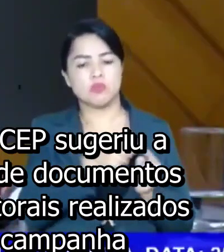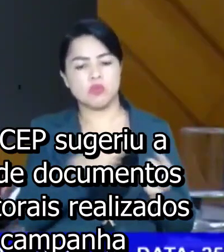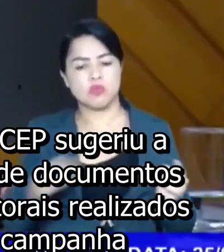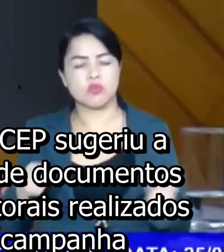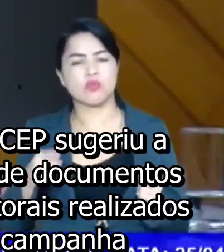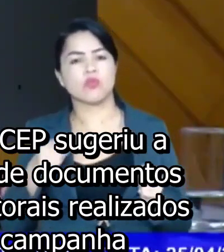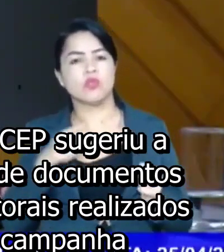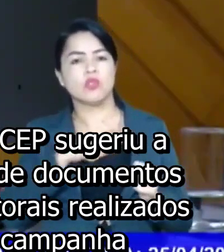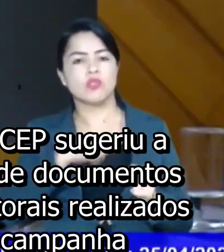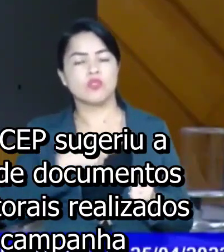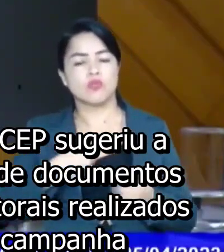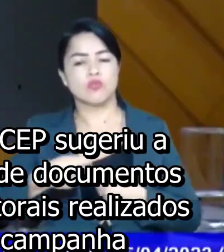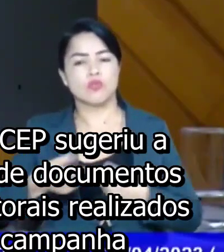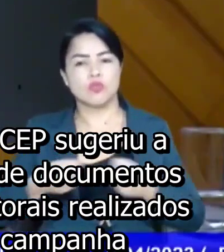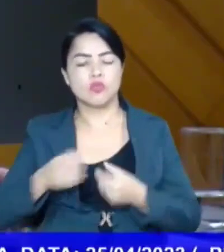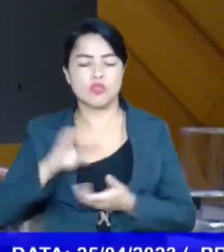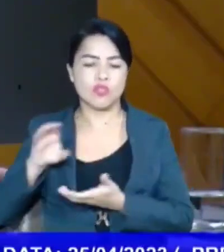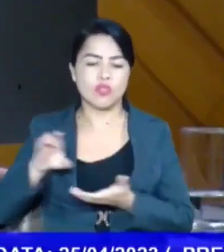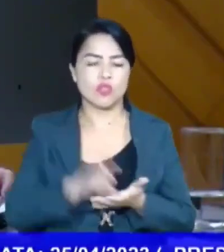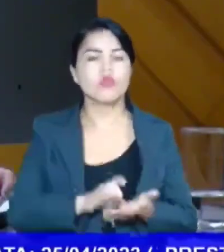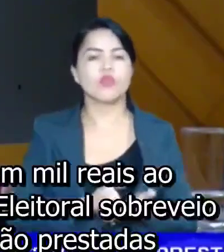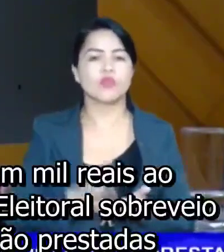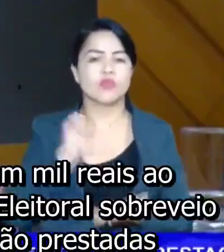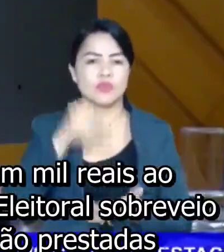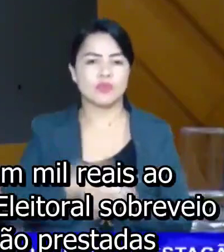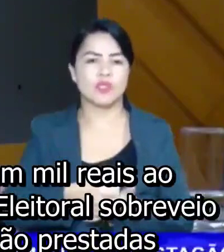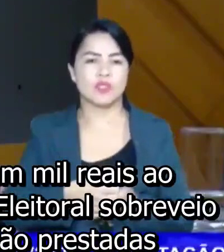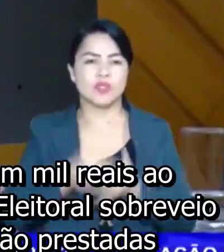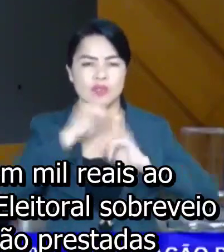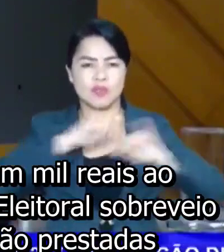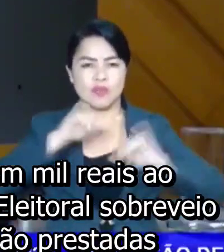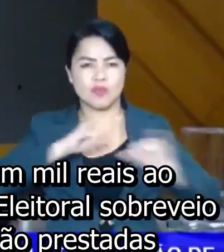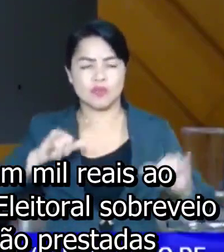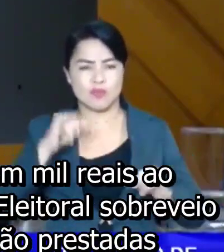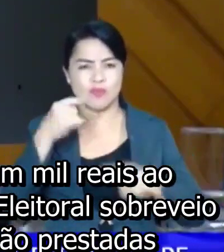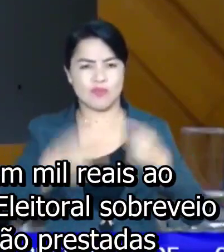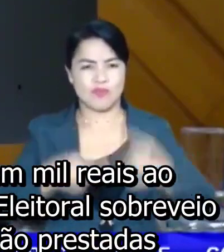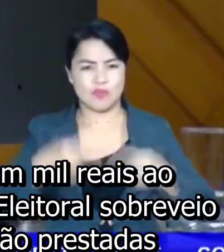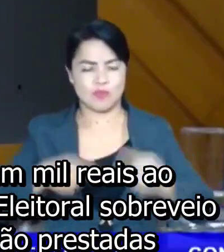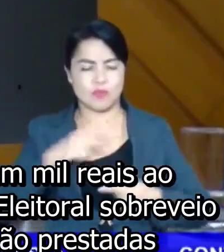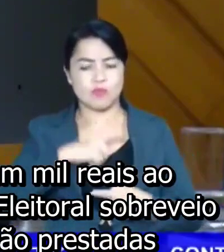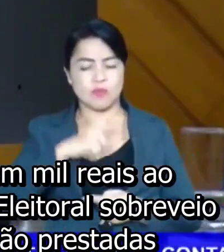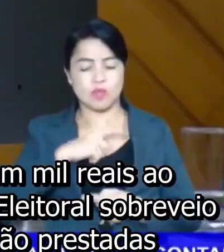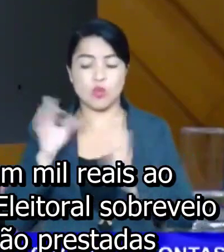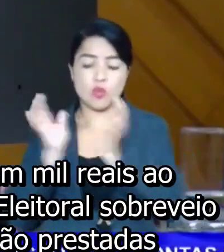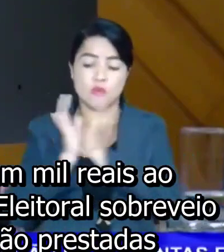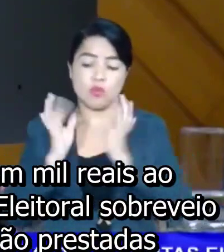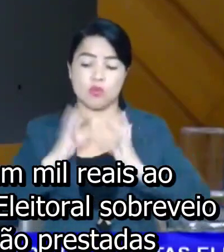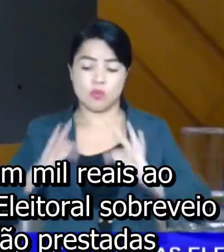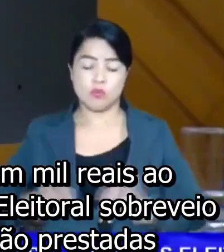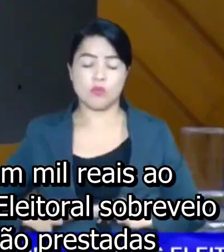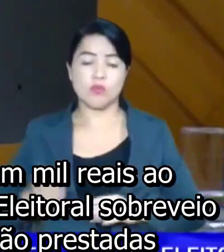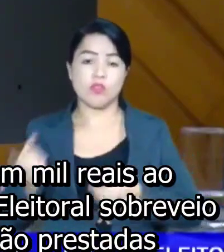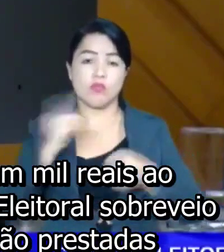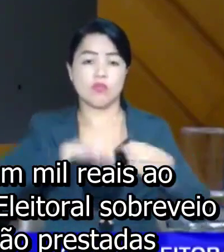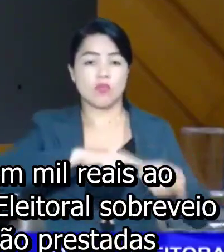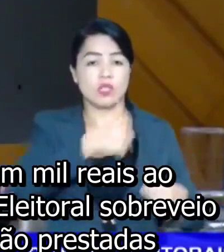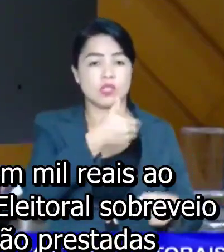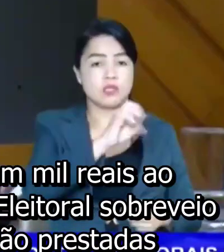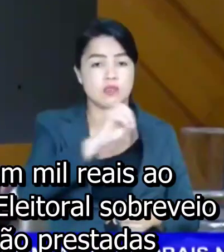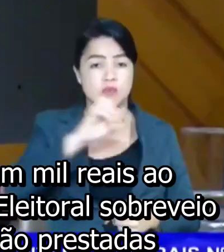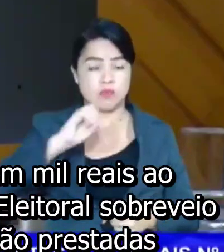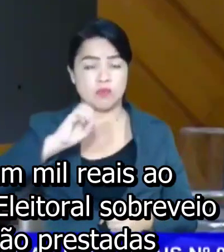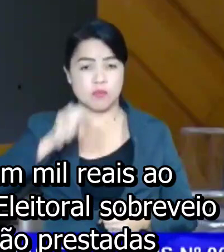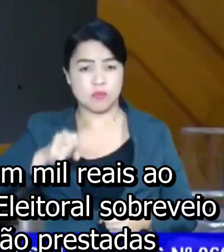do Fundo Especial de Financiamento de Campanha. O órgão técnico sugeriu ainda a devolução do valor de R$100 mil ao Tesouro